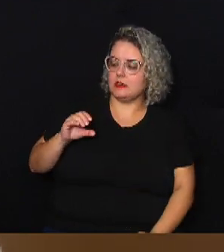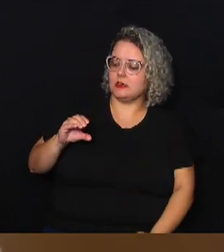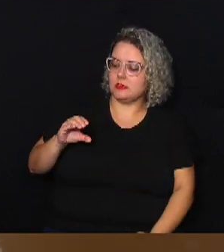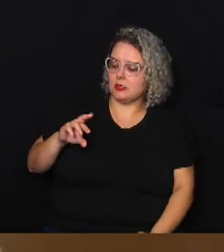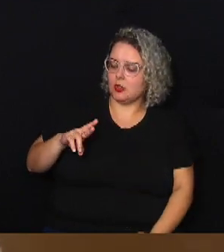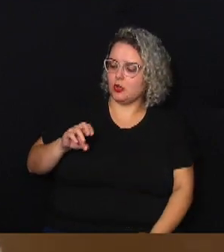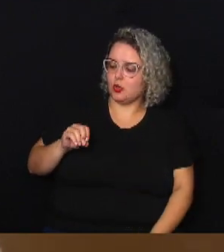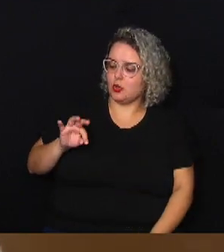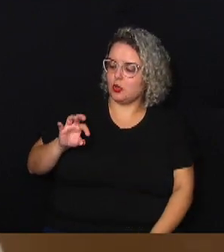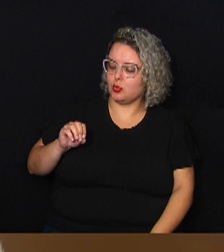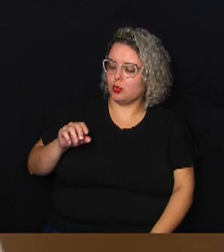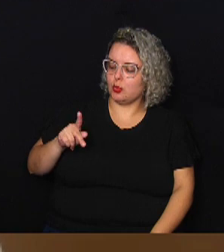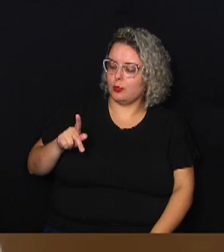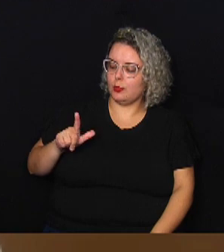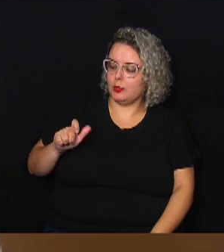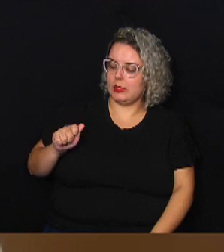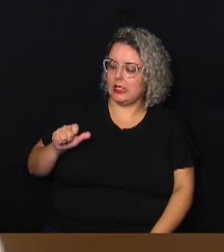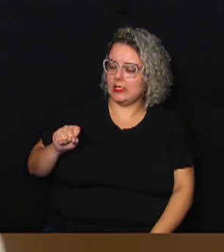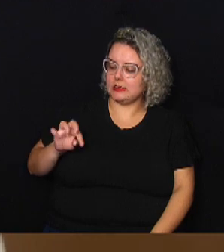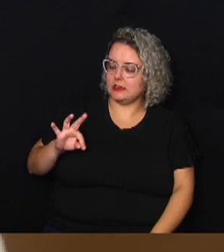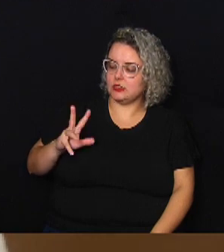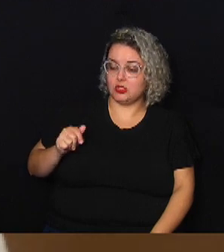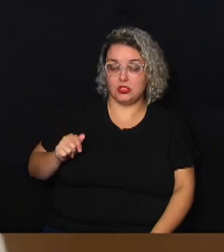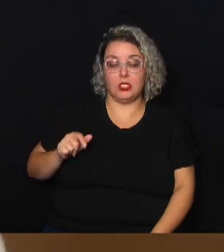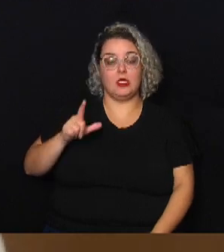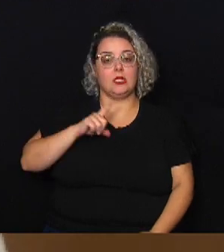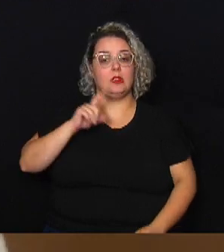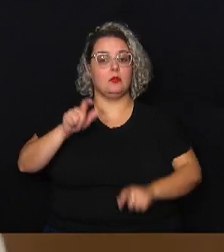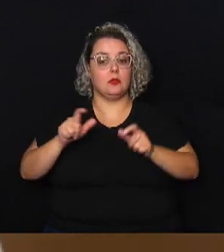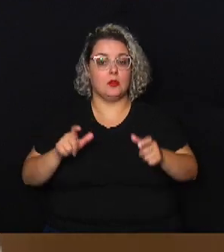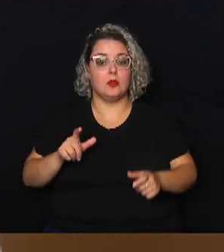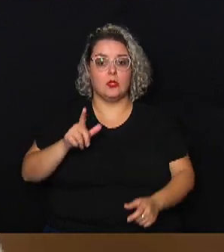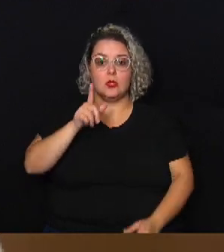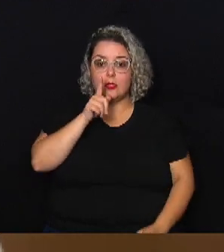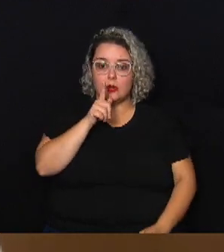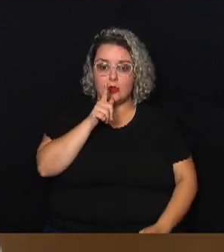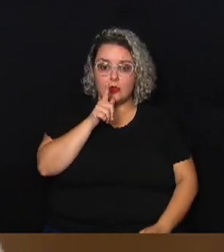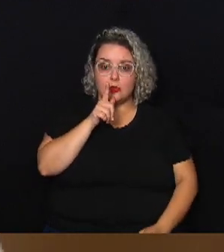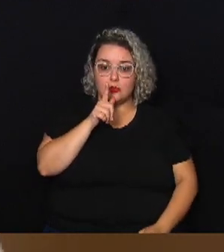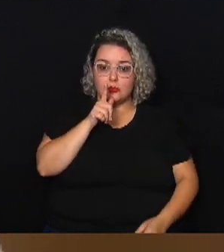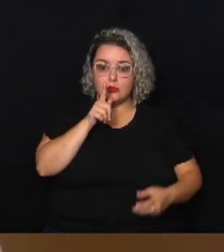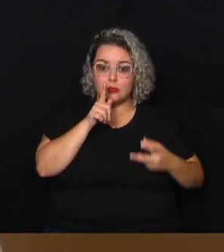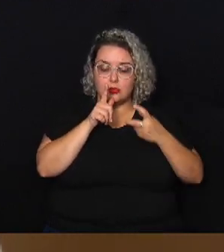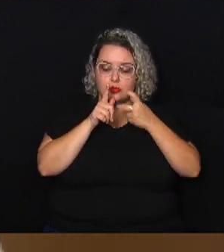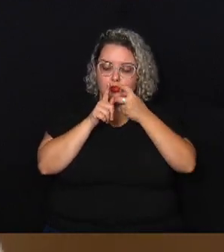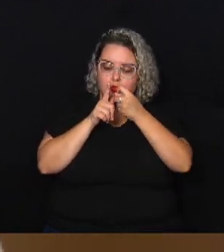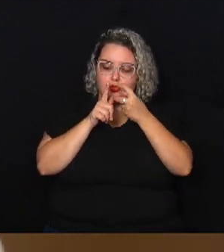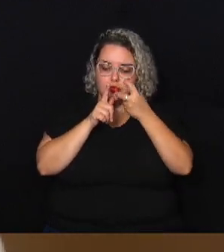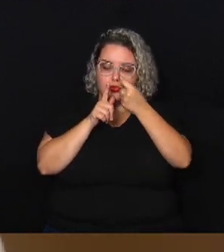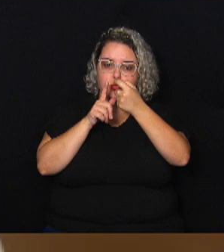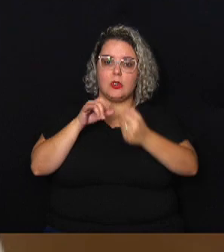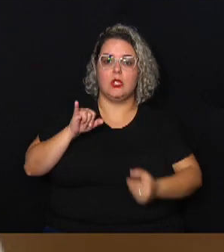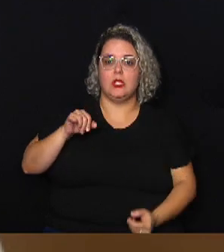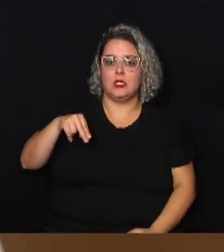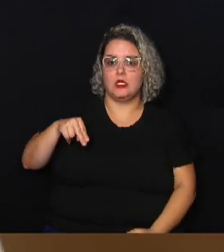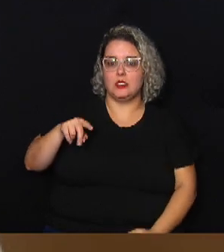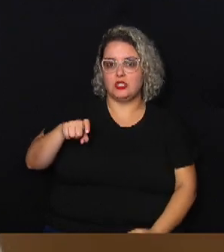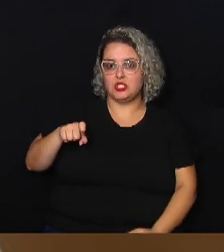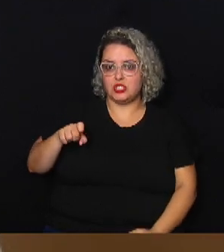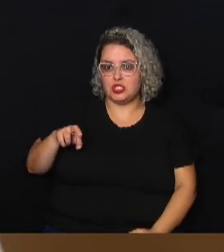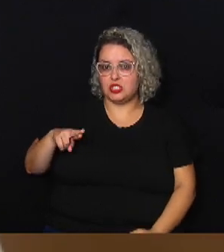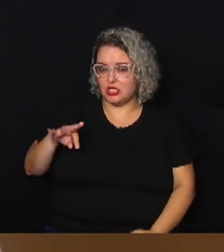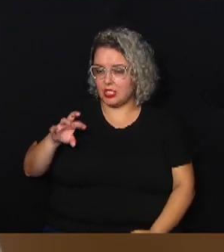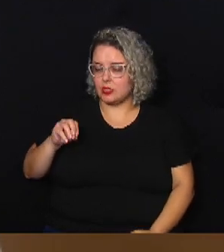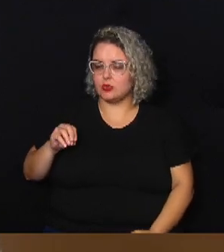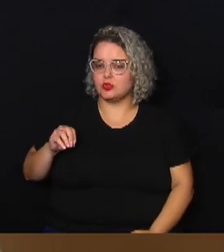uma das cirurgias. Tem gente que tem feito enxerto de gordura, né, no pênis, mas eu acho que é importante falar que a